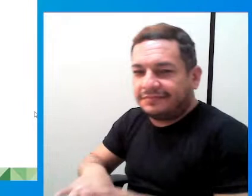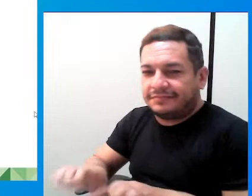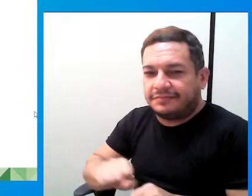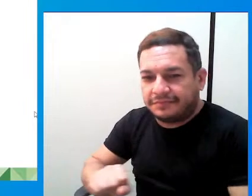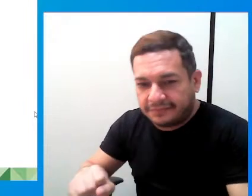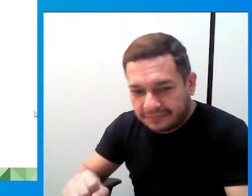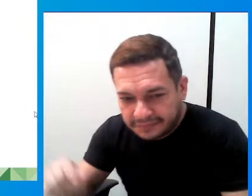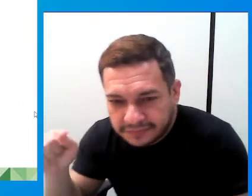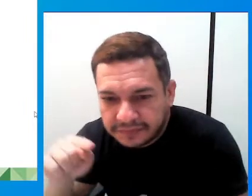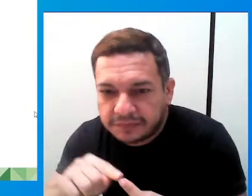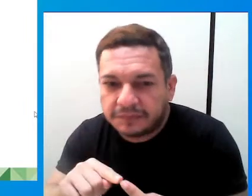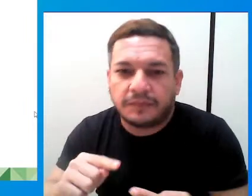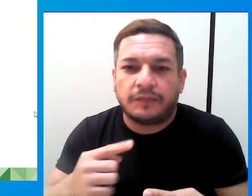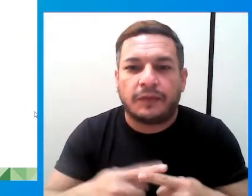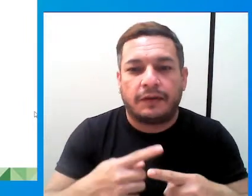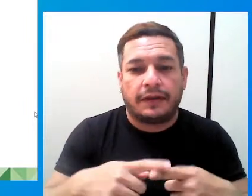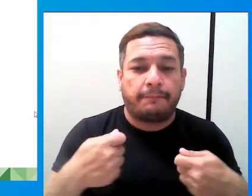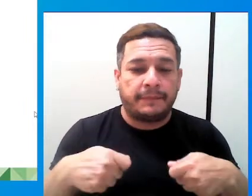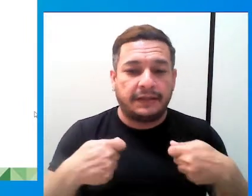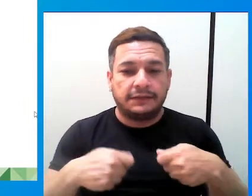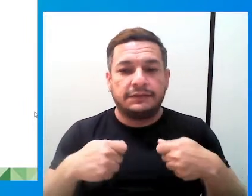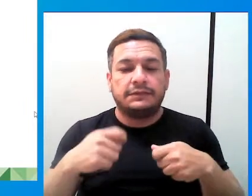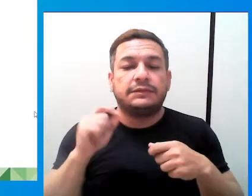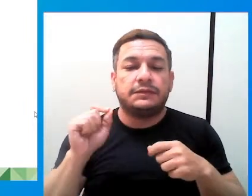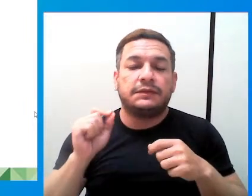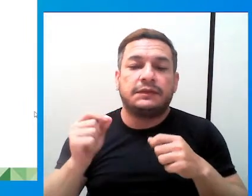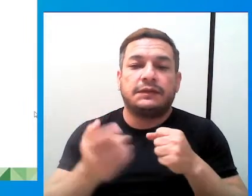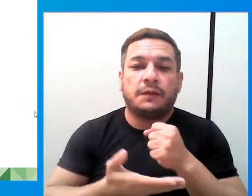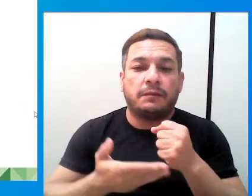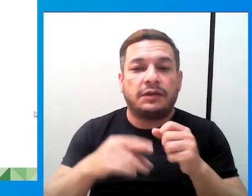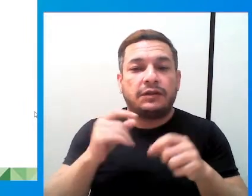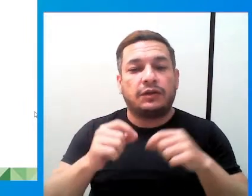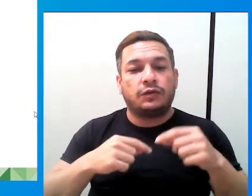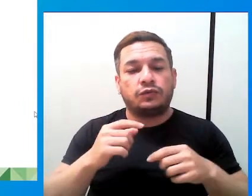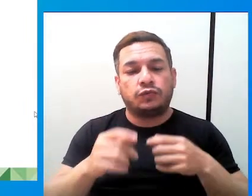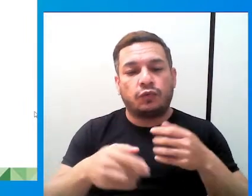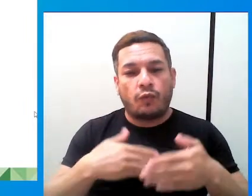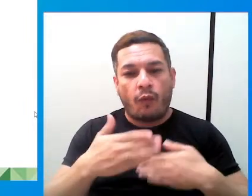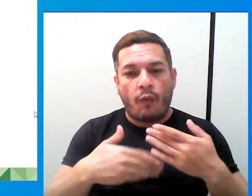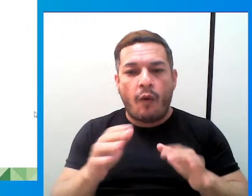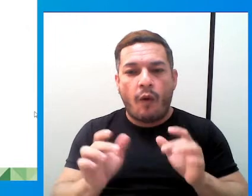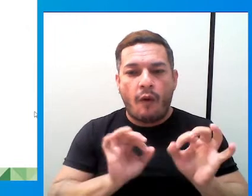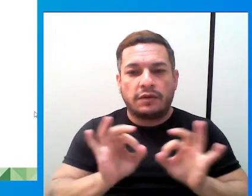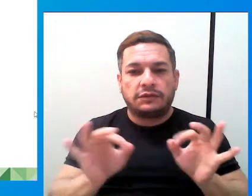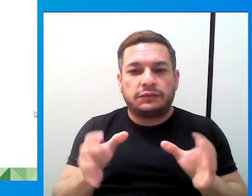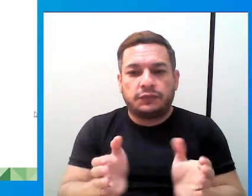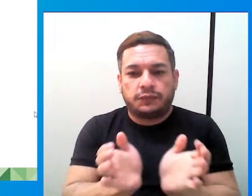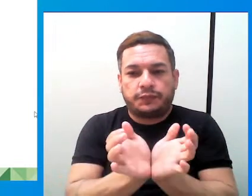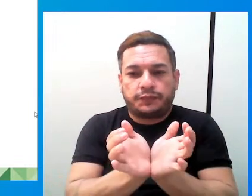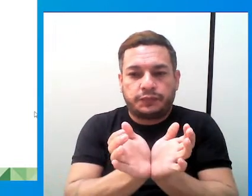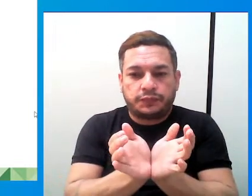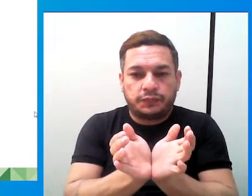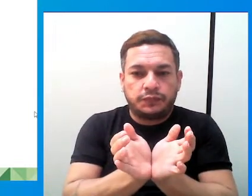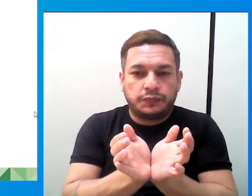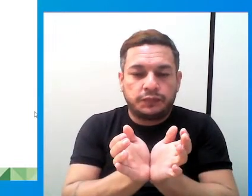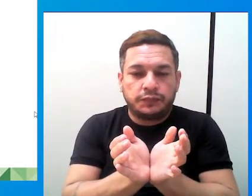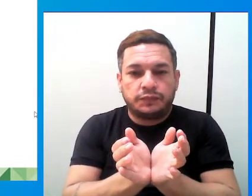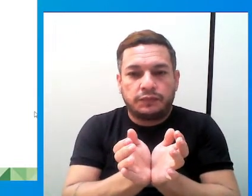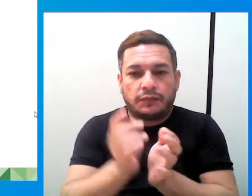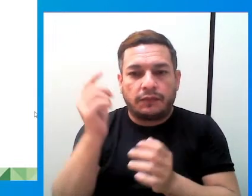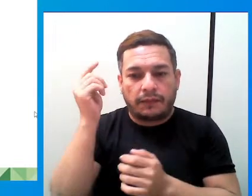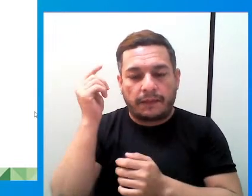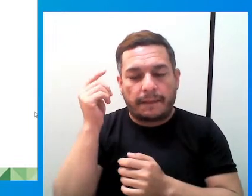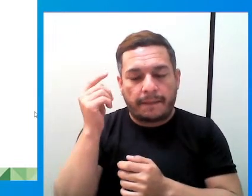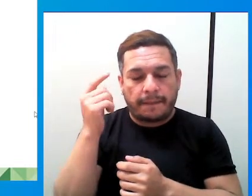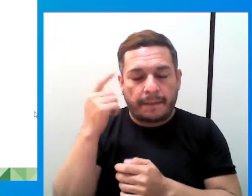ser um desafio, porque você precisa, através de uma construção coletiva, consolidar essas ideias todas, pensando